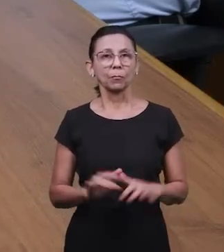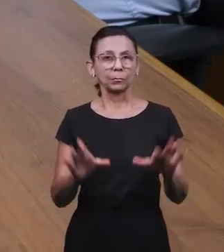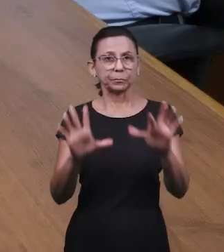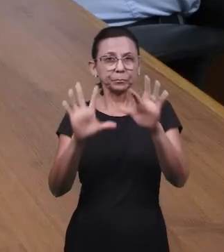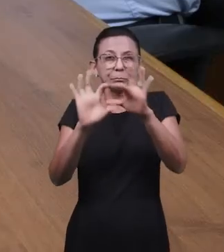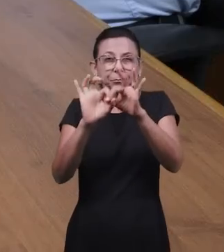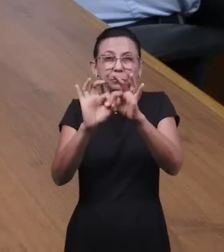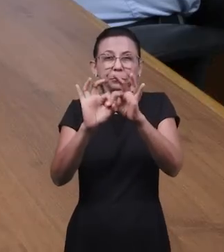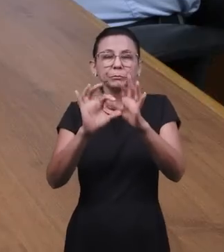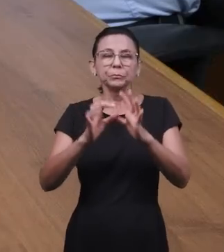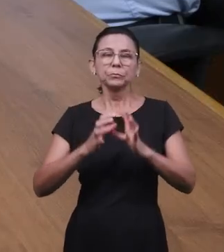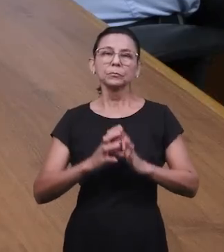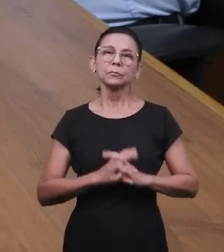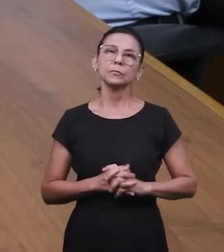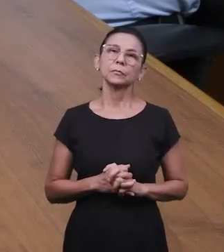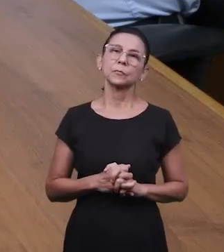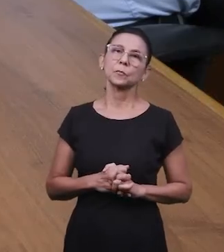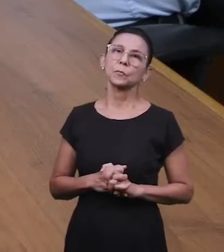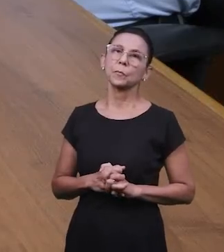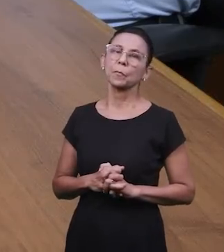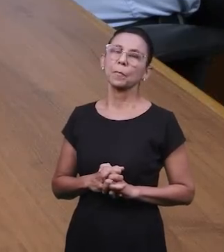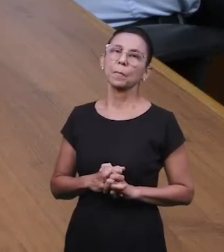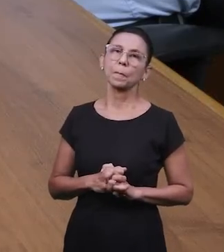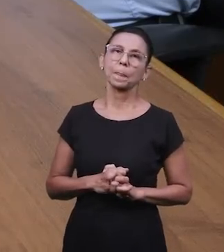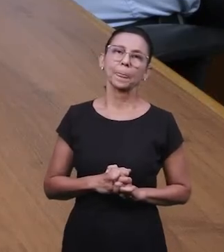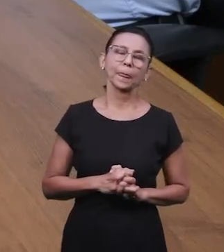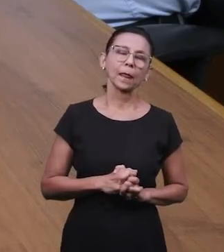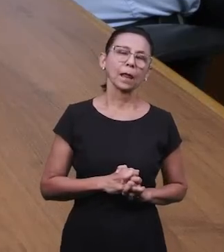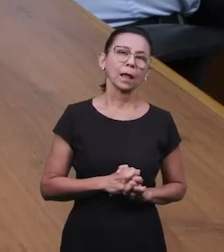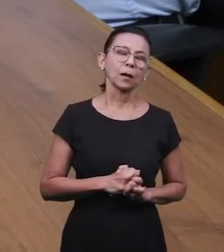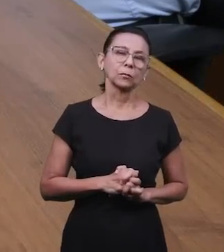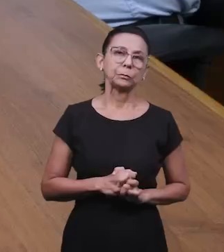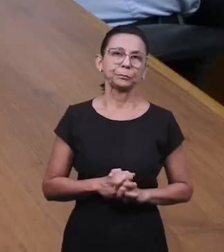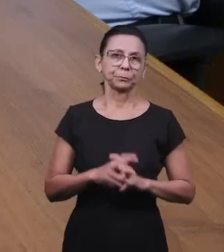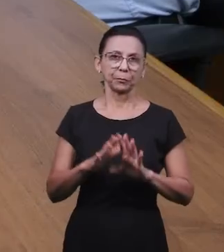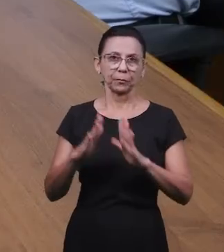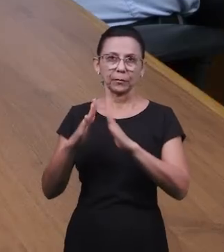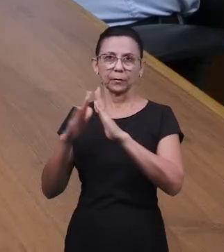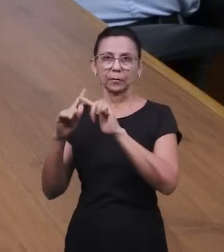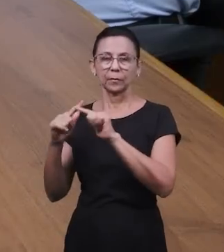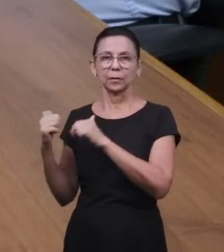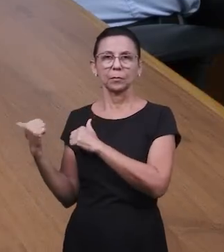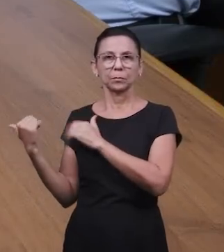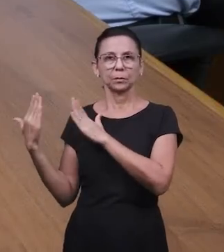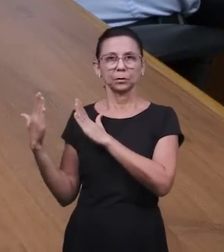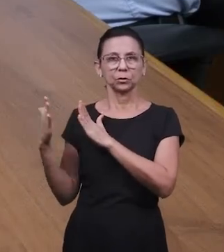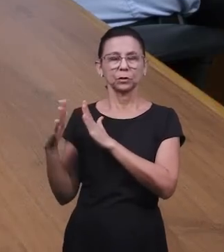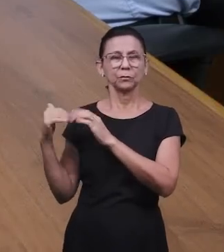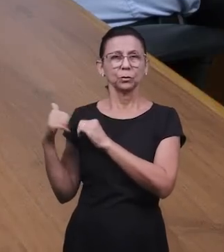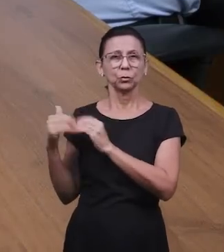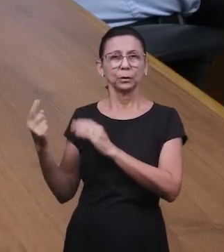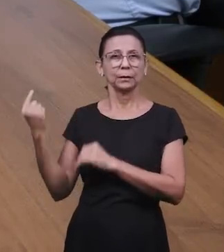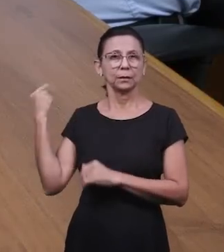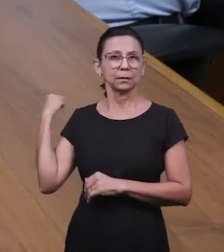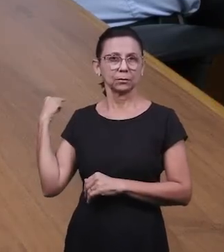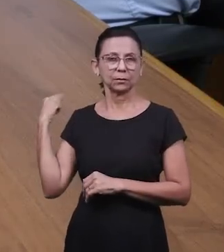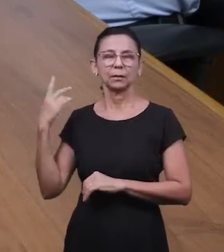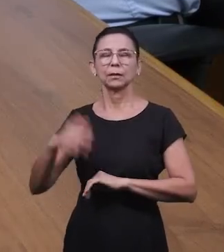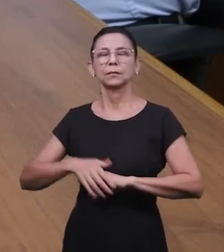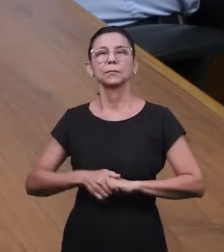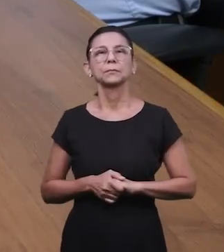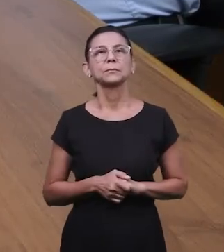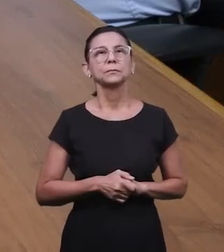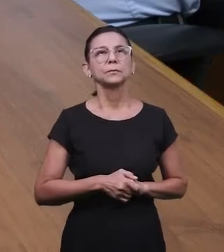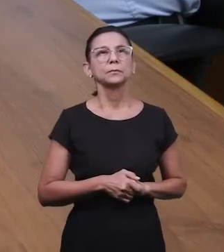Porque a comunhão, ela passou a ser compreendida, porque a igreja primitiva, logo no seu início, isso não